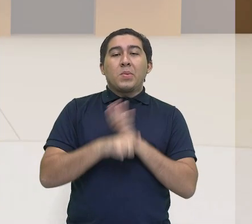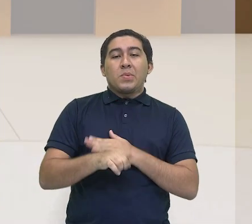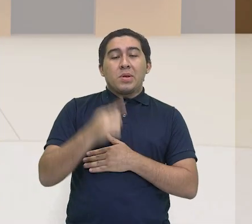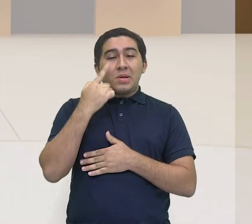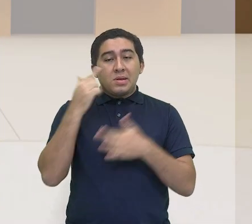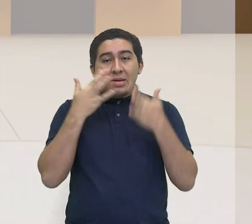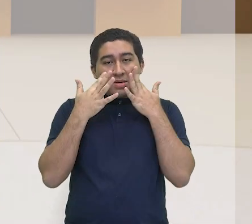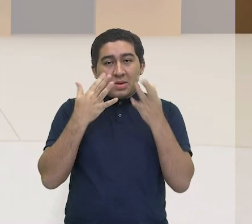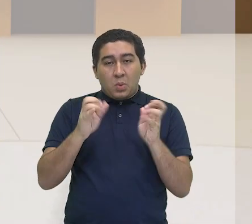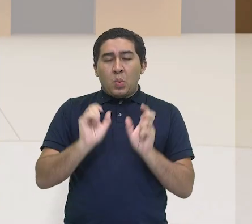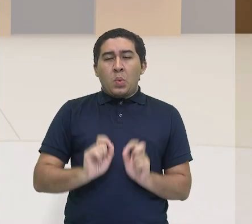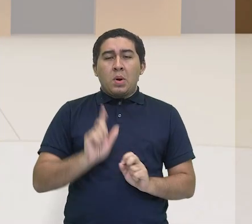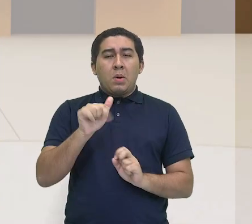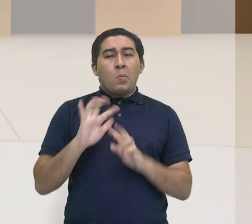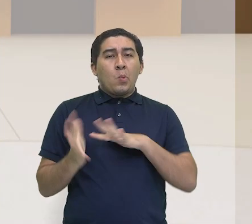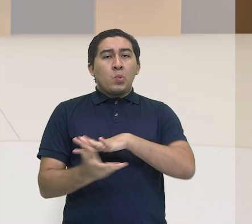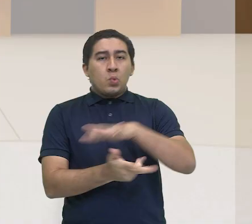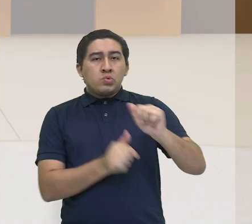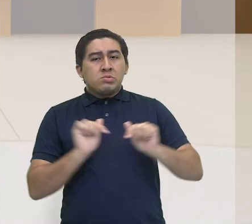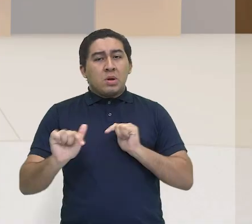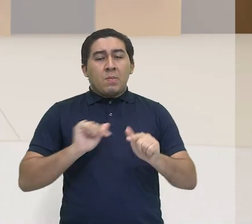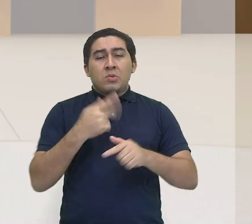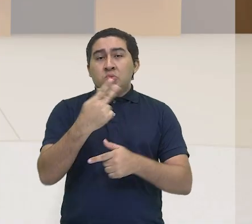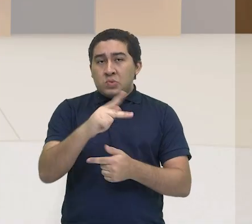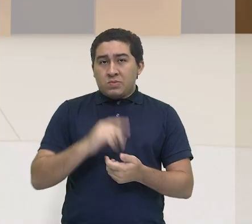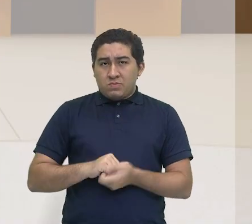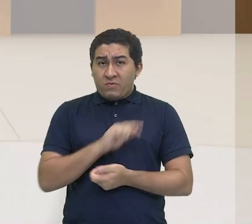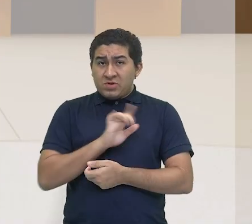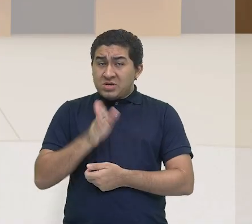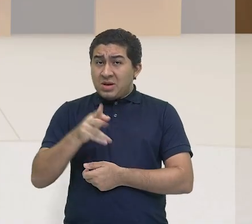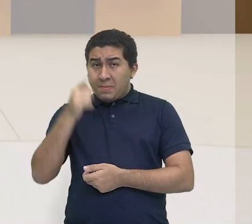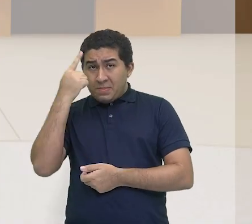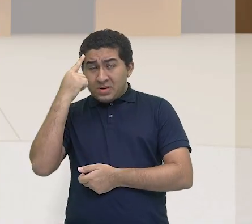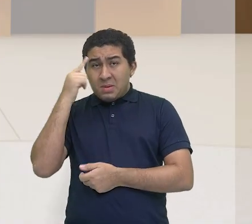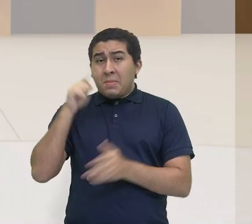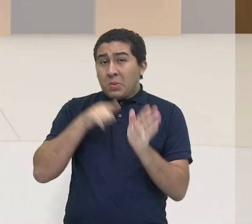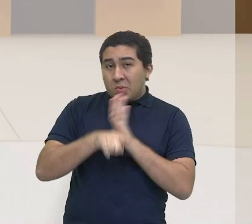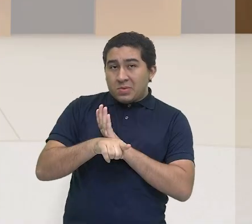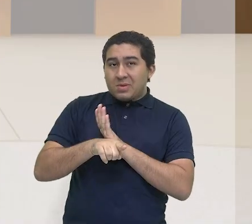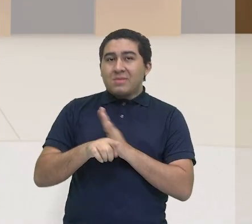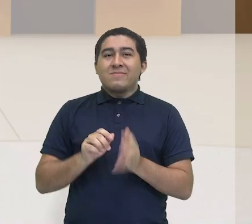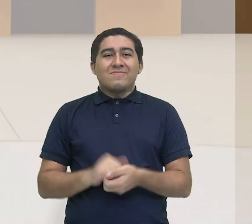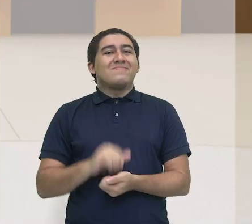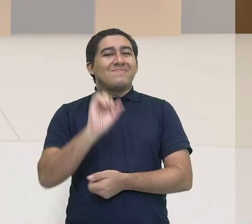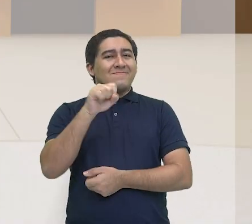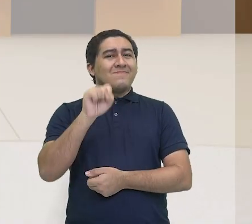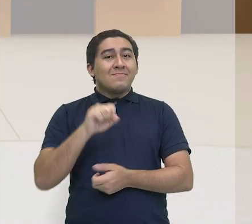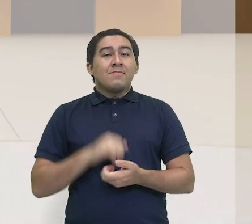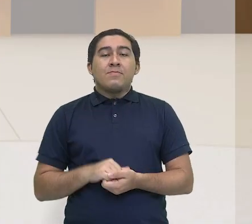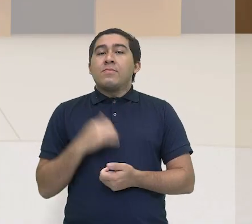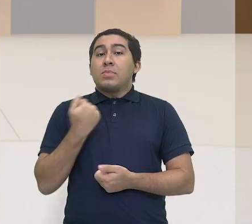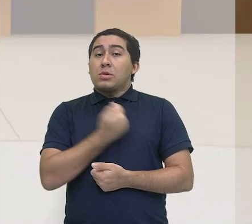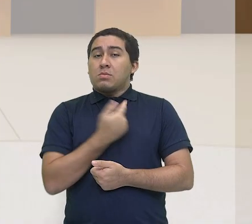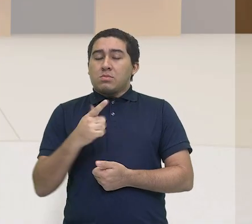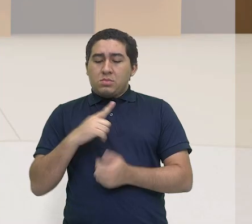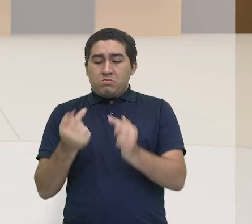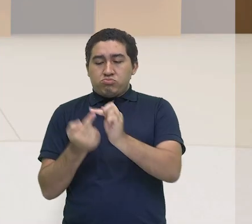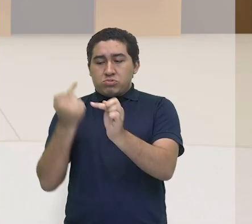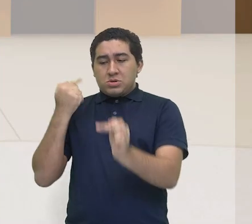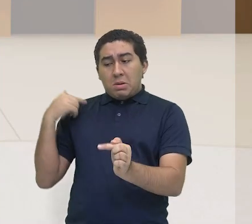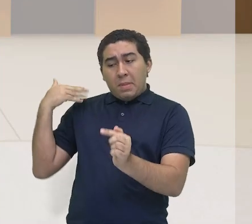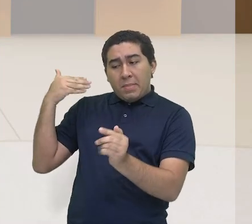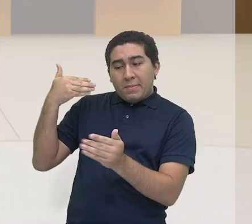O que é o mundo do trabalho para você? Você já fez essa pergunta, professora Marta? Sim, quantas vezes nós passamos por